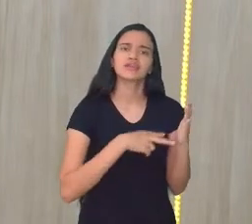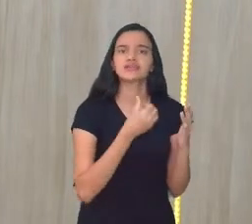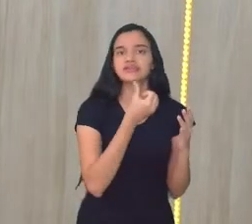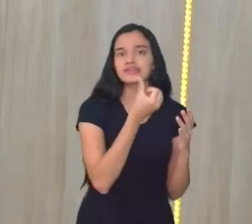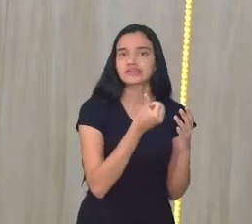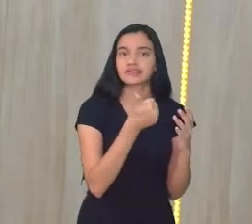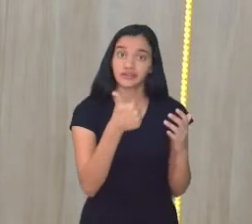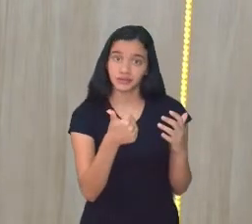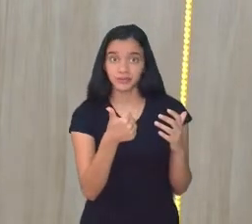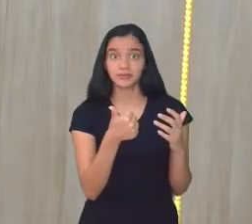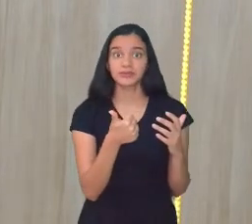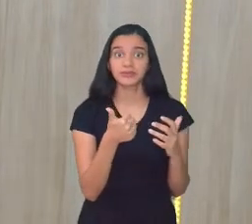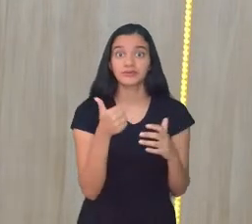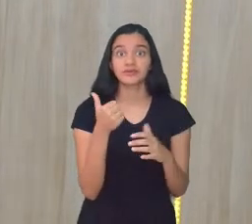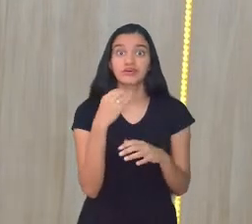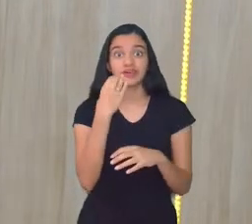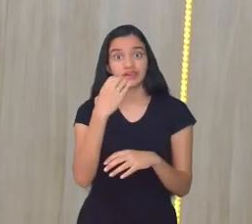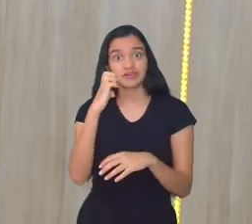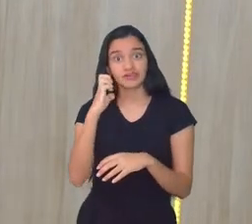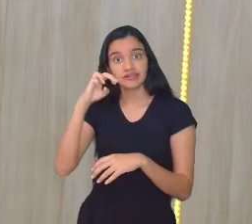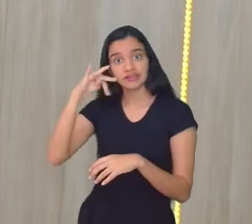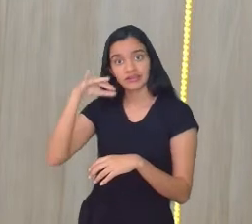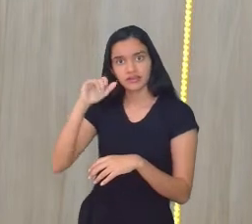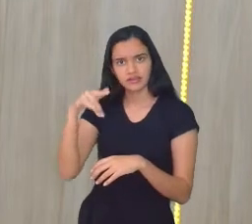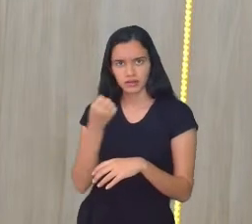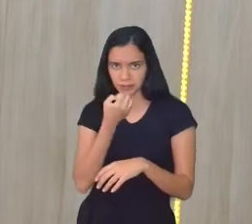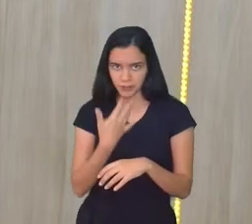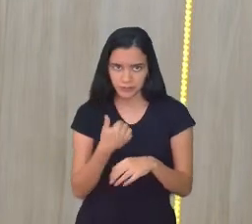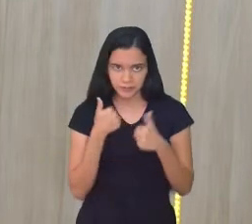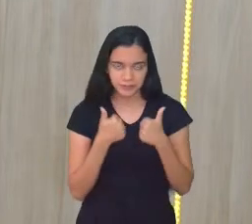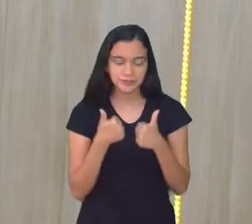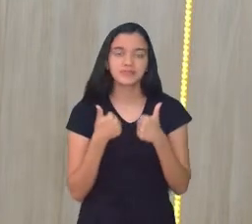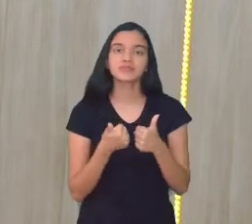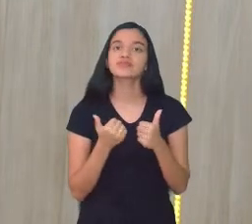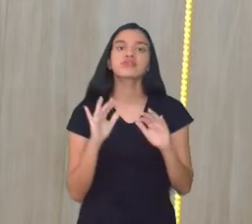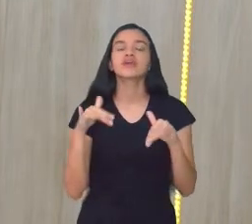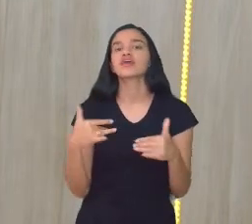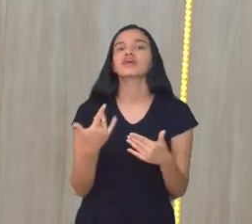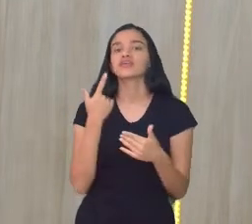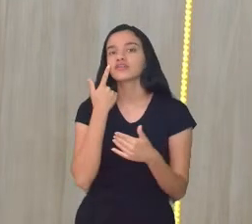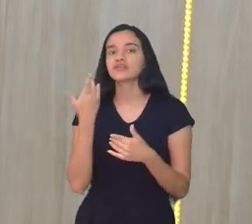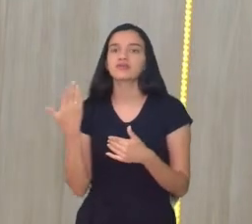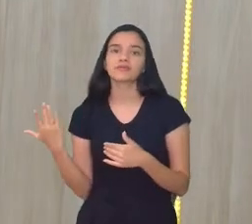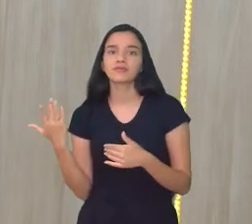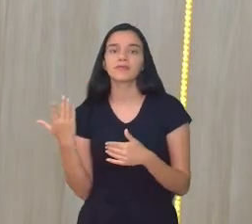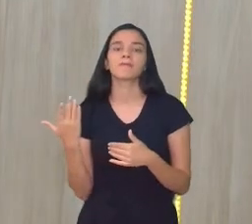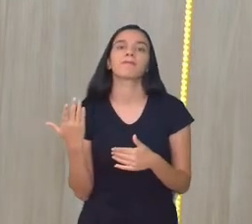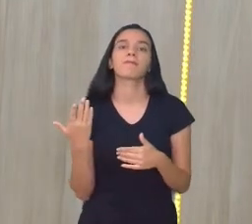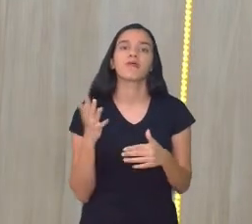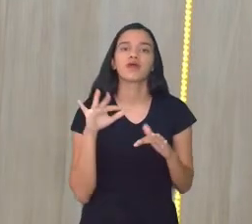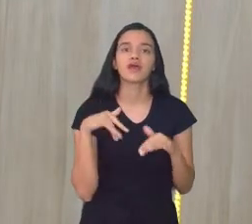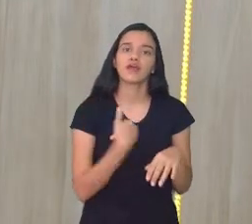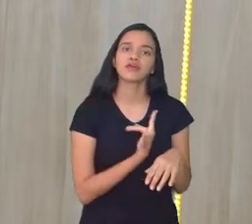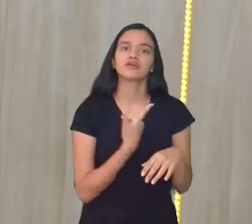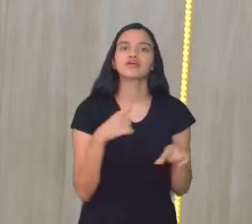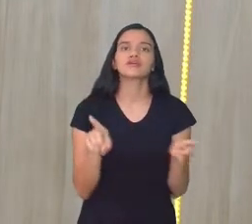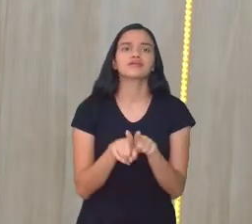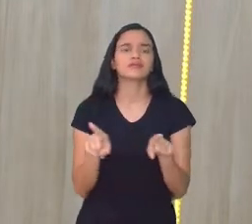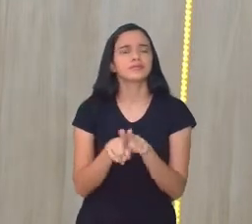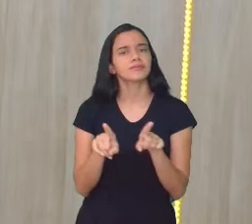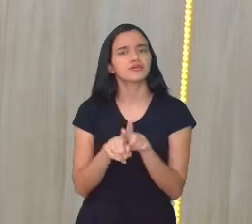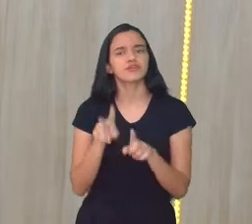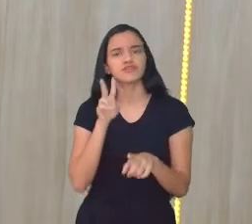61 centésimos. Tá bom, gente? Então, feito isso, a gente também